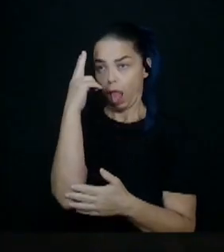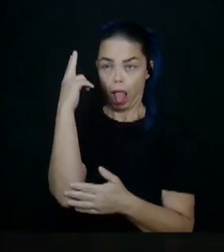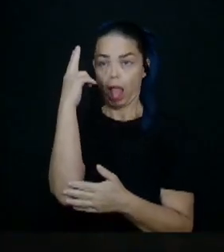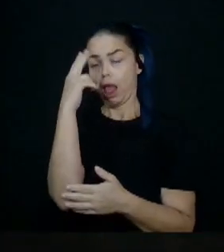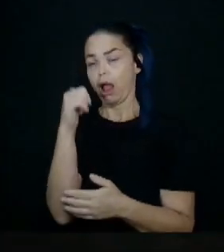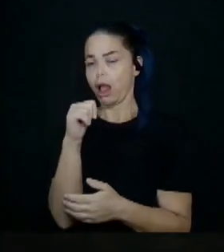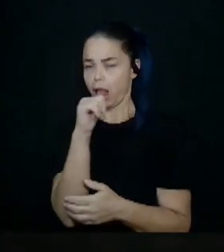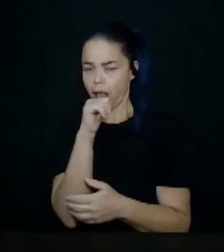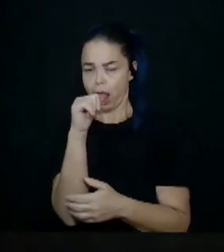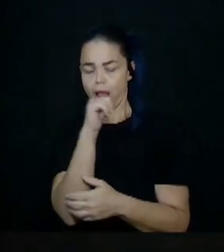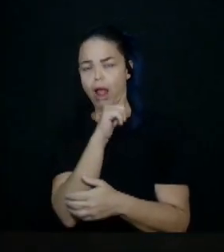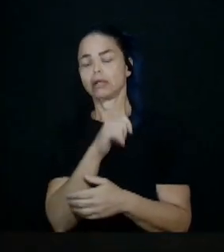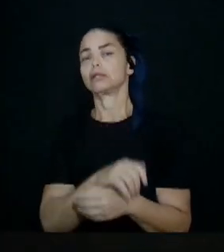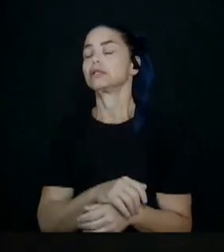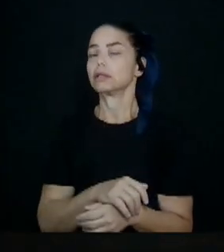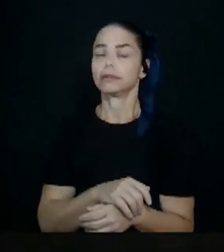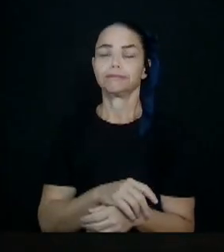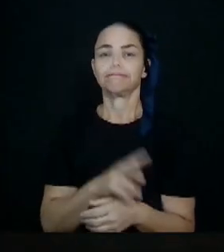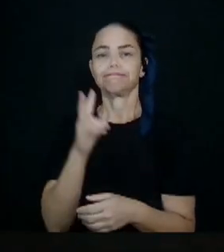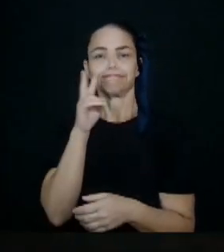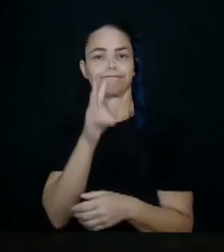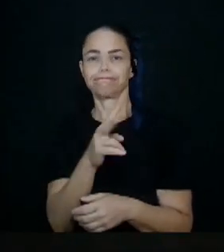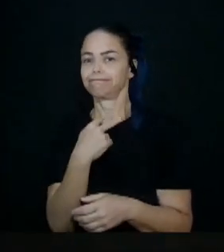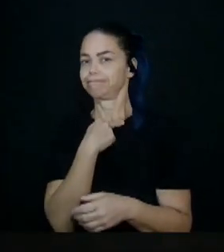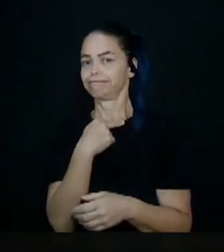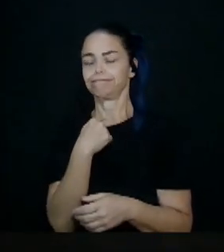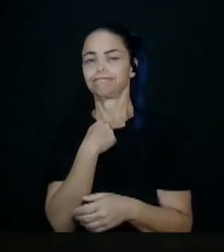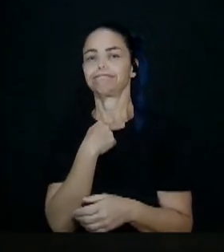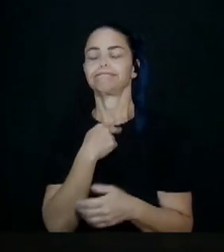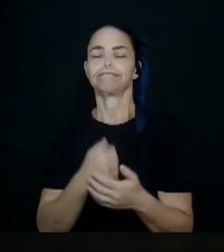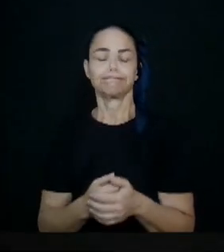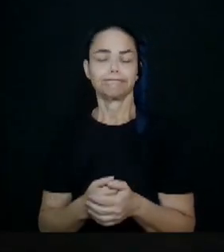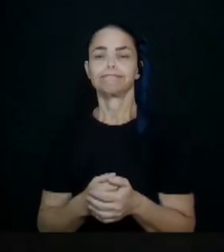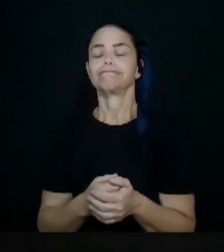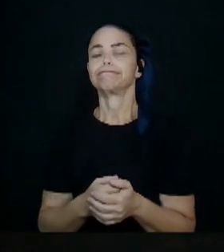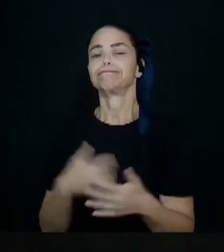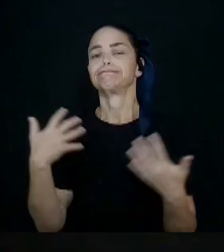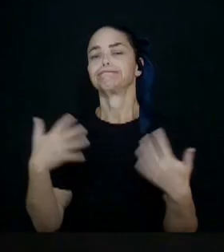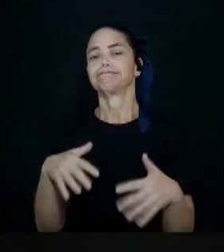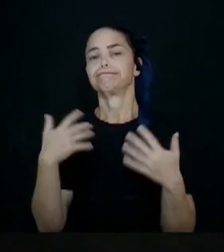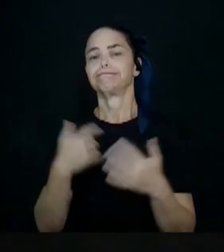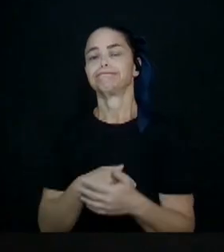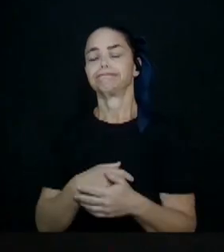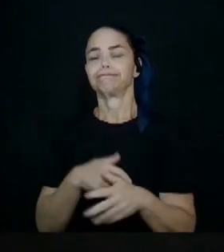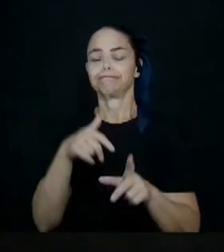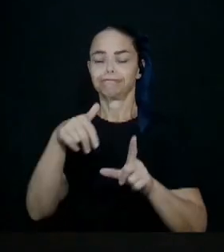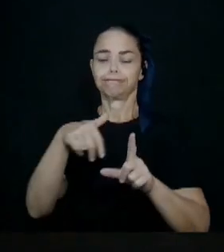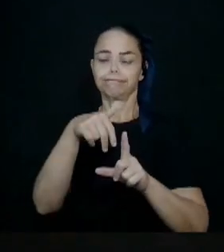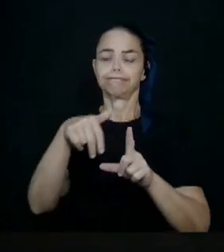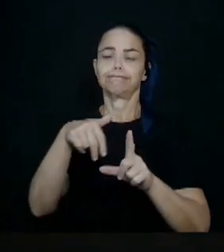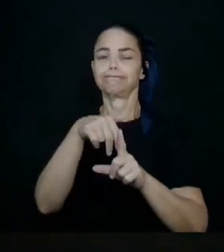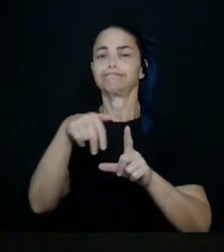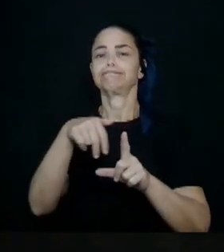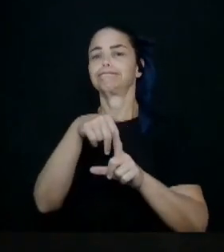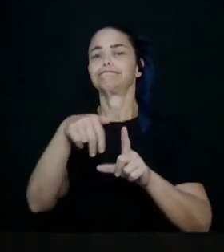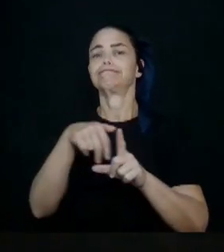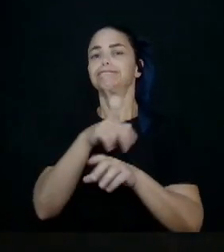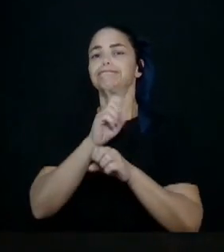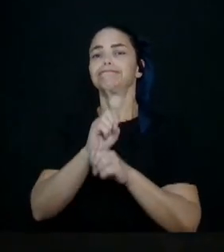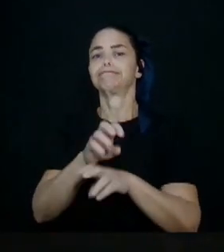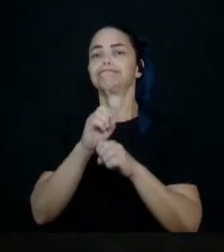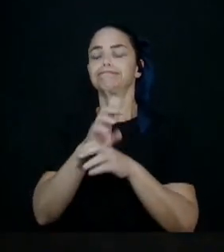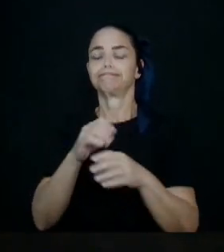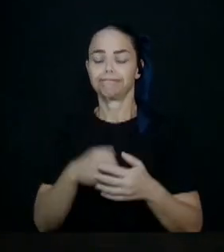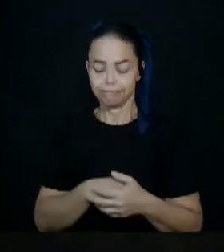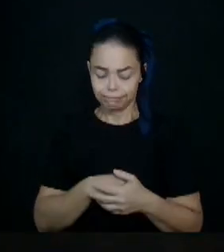nas ruas. Não deveria ver, né? Mas acaba havendo. O mais impressionante é que o desenho, gente, ele foi criado com um objetivo educativo e mesmo depois